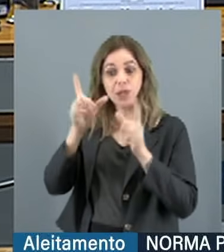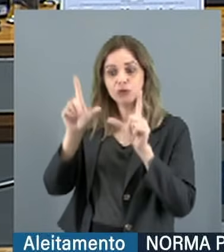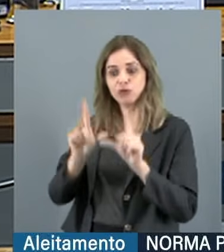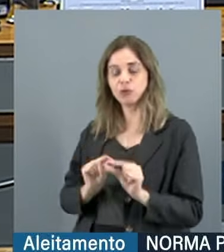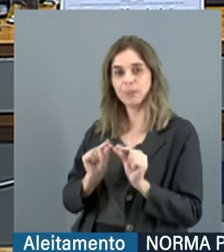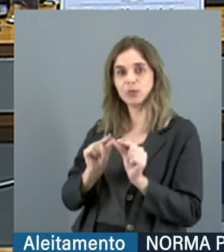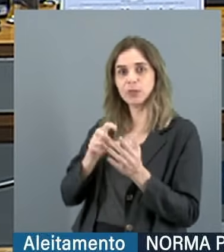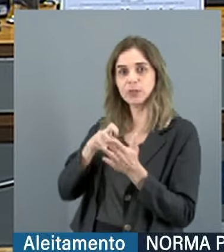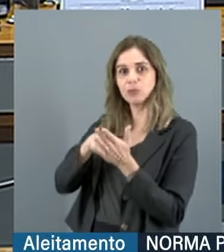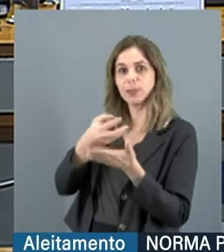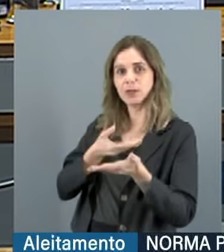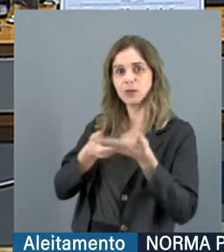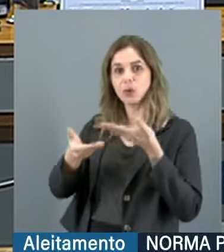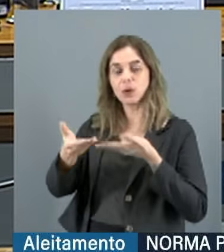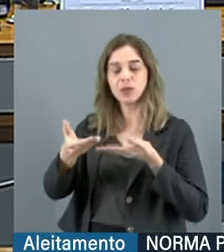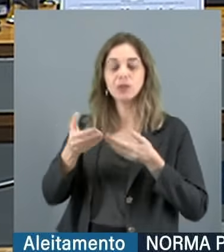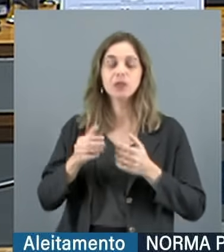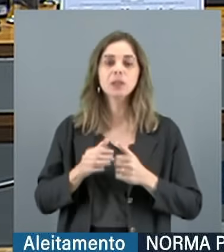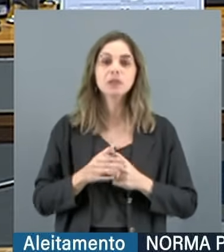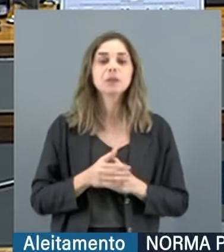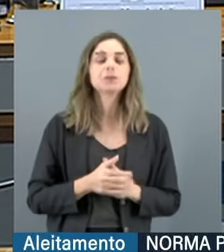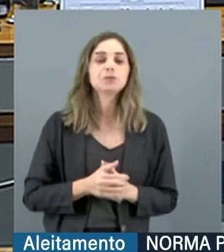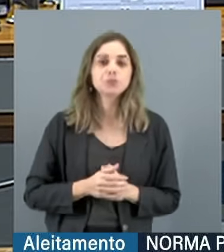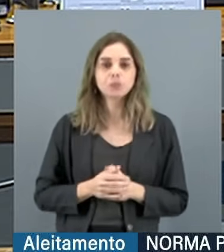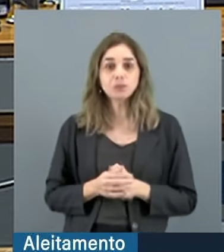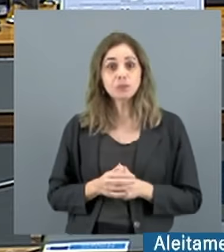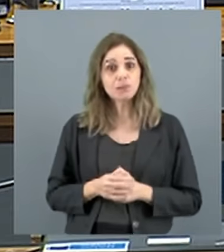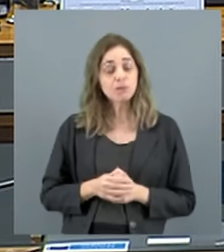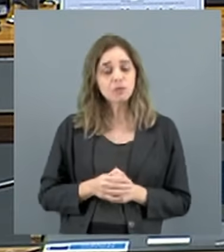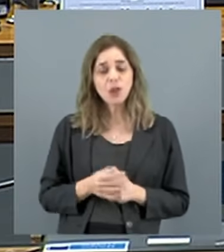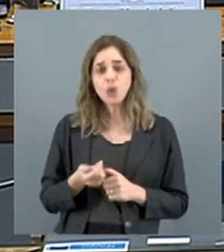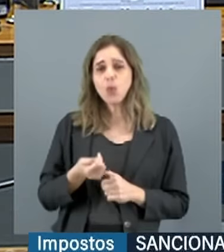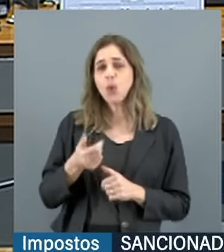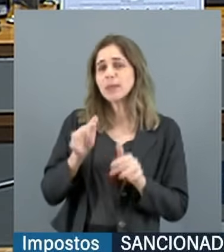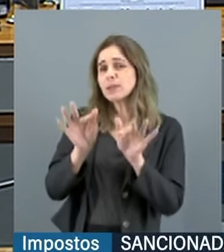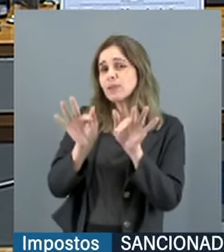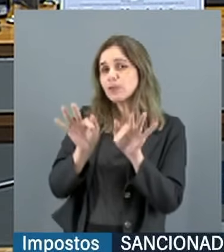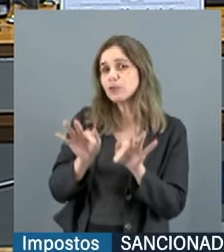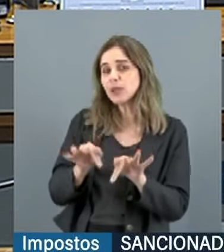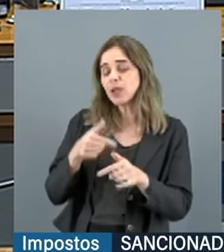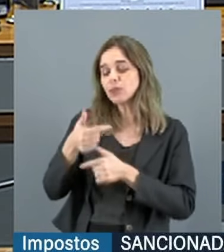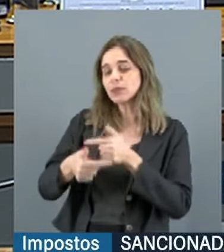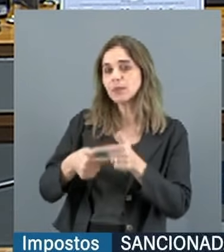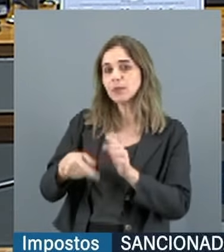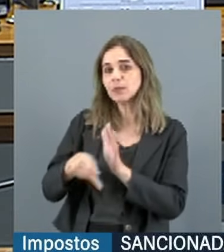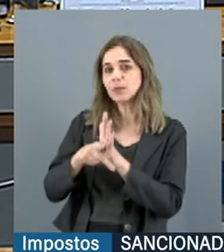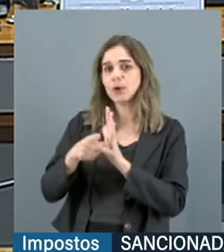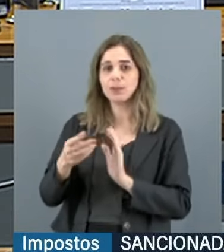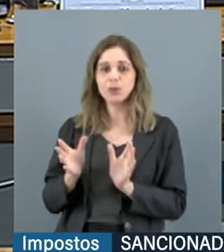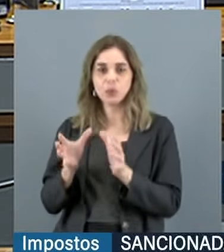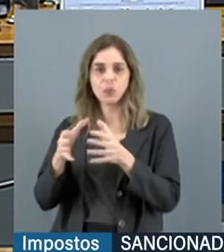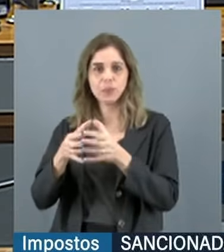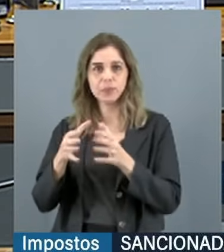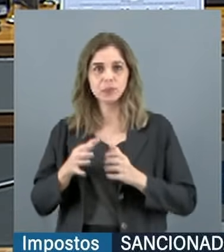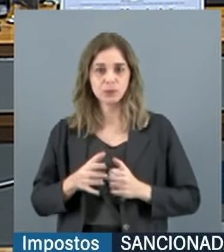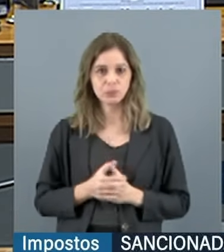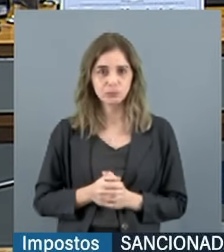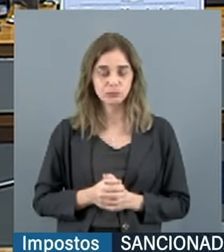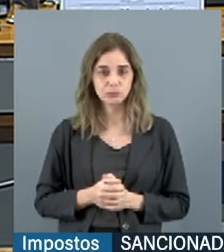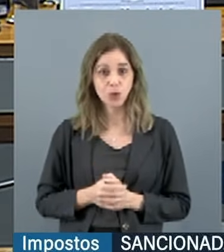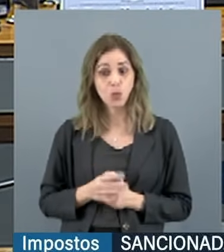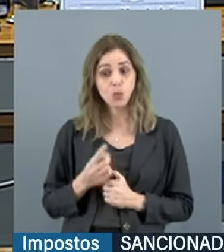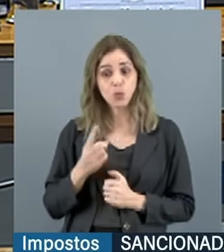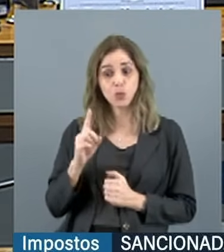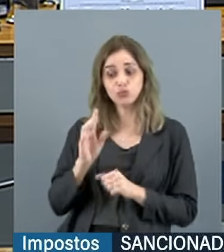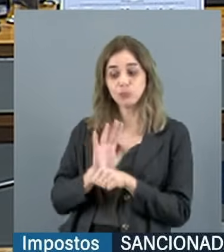chegando à reta final dos trabalhos desta comissão. E faço essa colocação, senhor Wellington, pelo último vídeo que eu